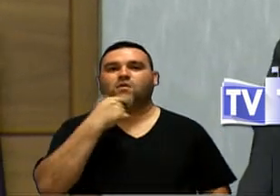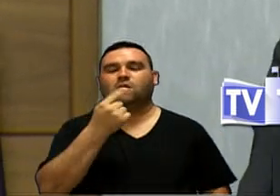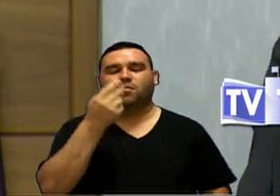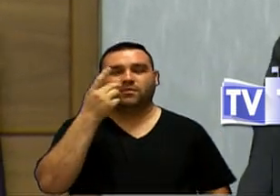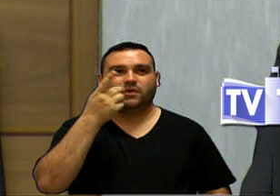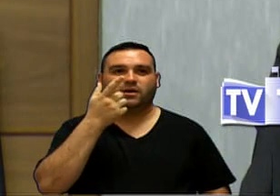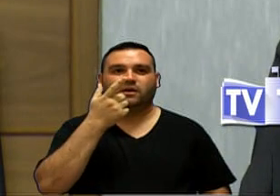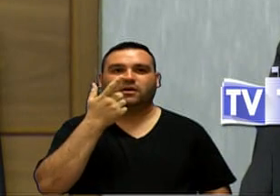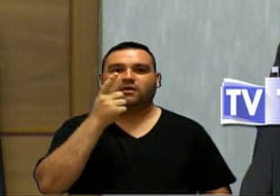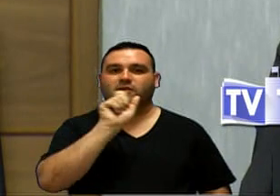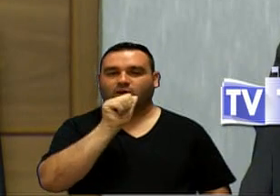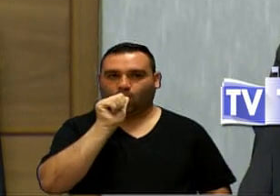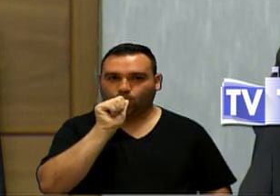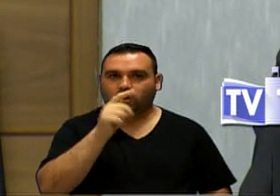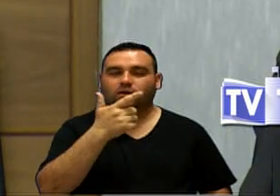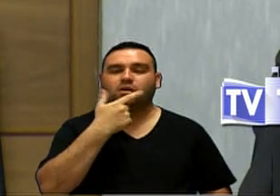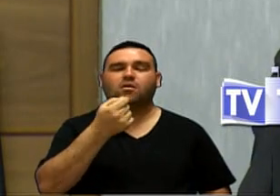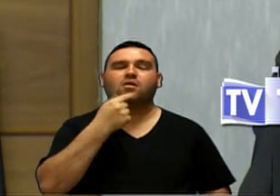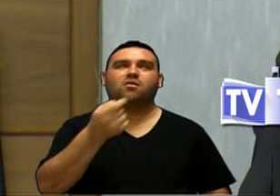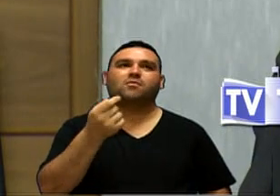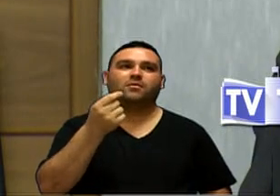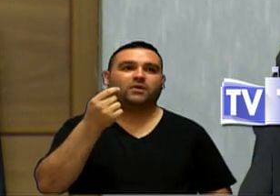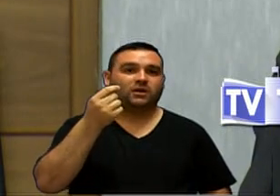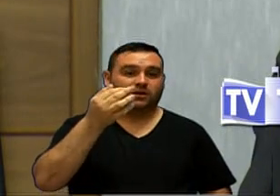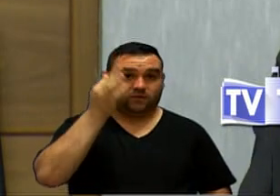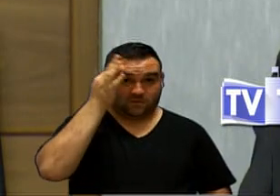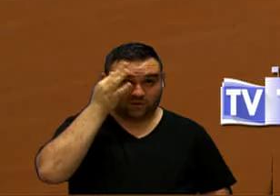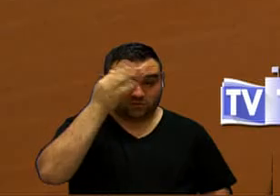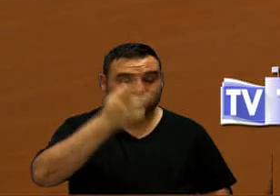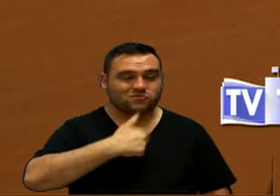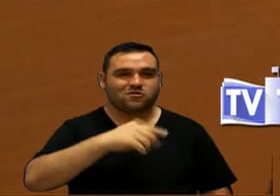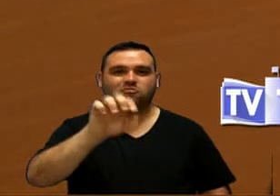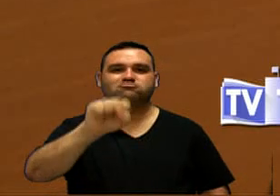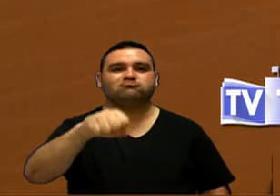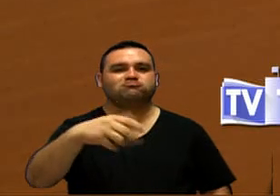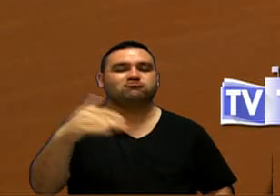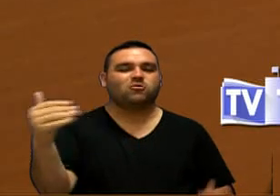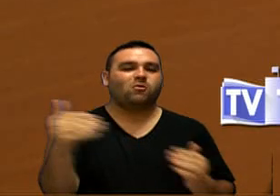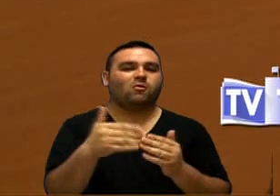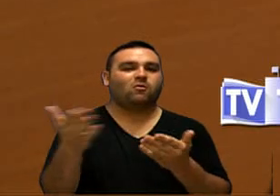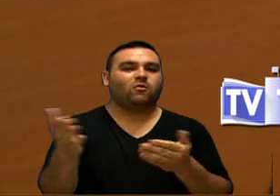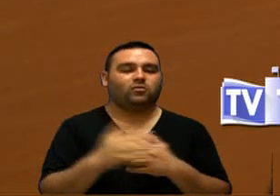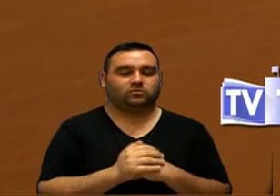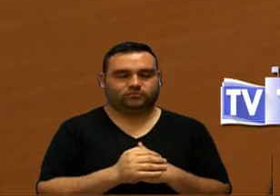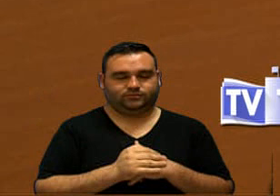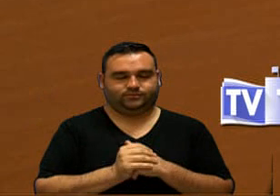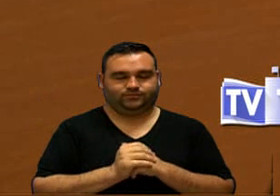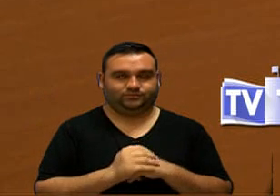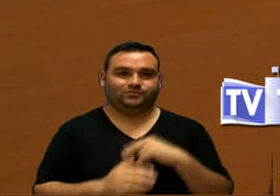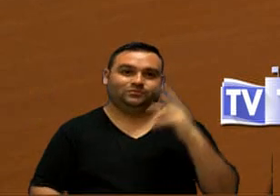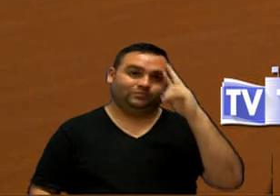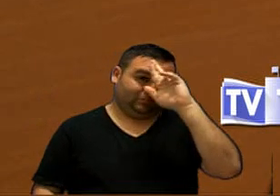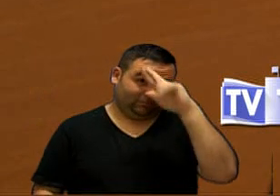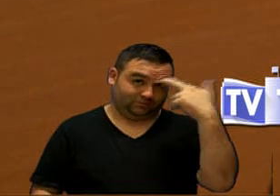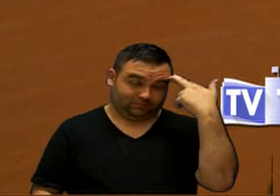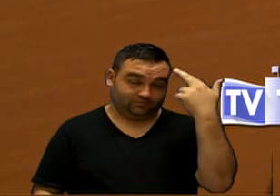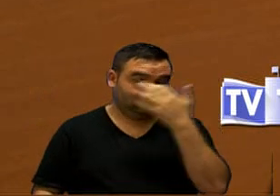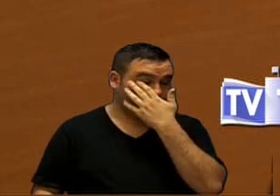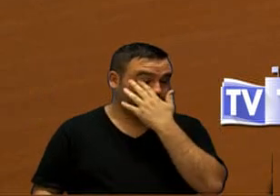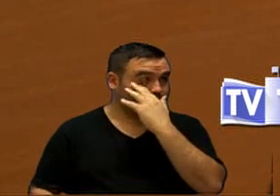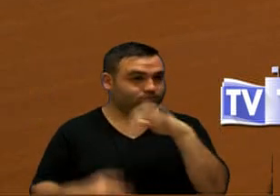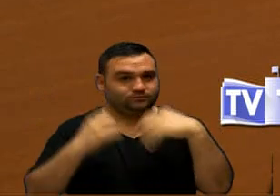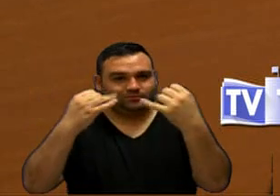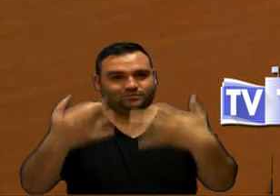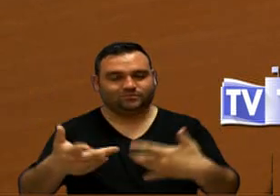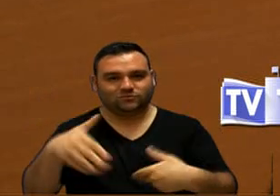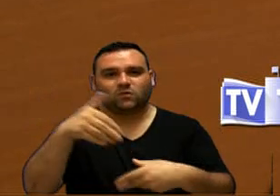Júnior, o voto. Vereador Fausto Pérez. Senhor presidente, eu voto sim ao veto. Vereador Rafael Militão. Só